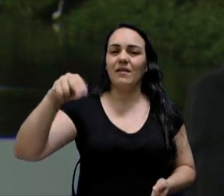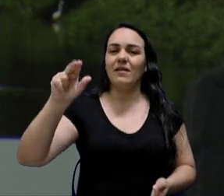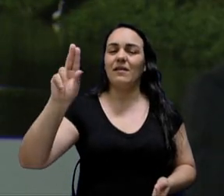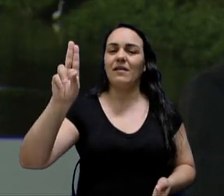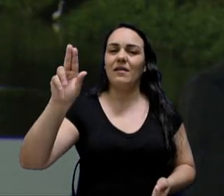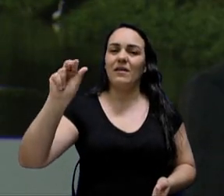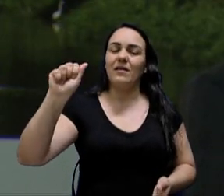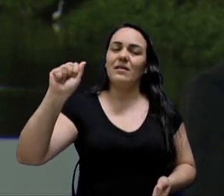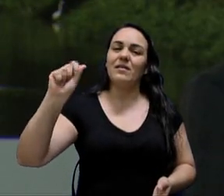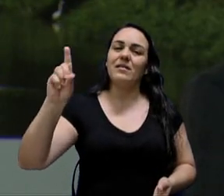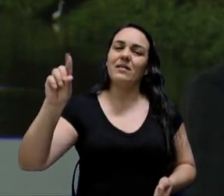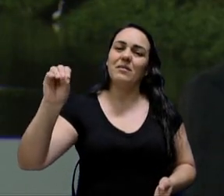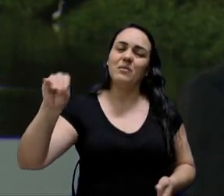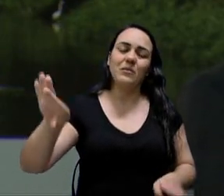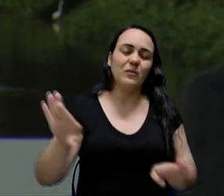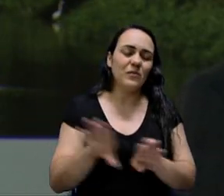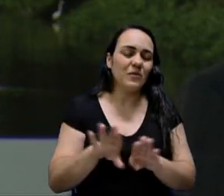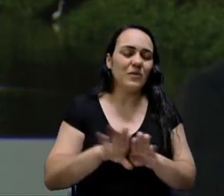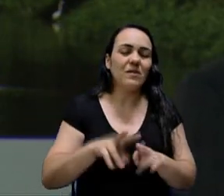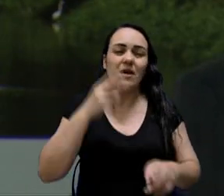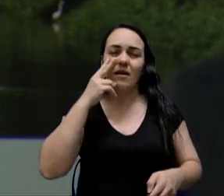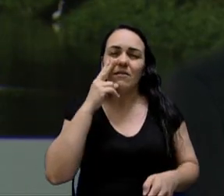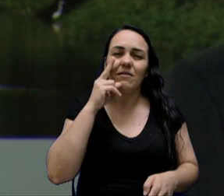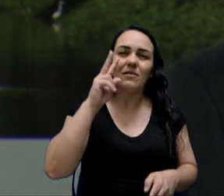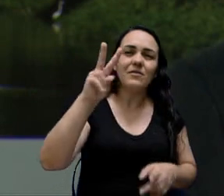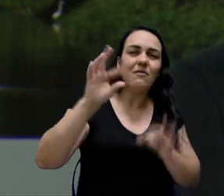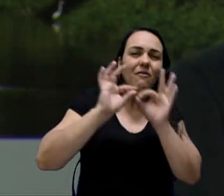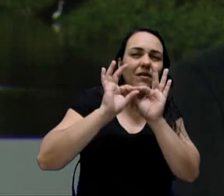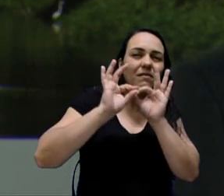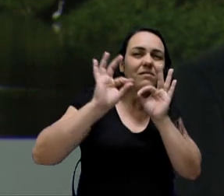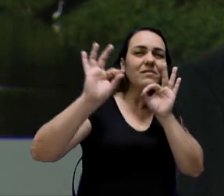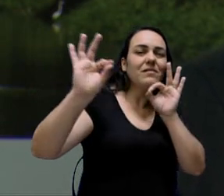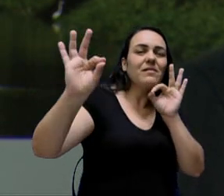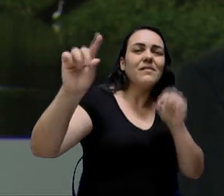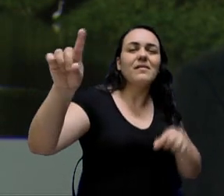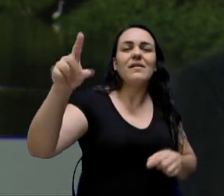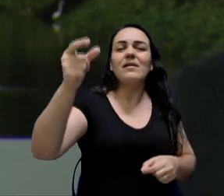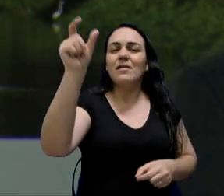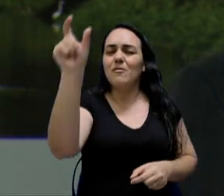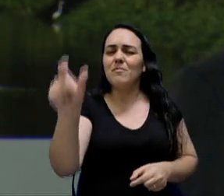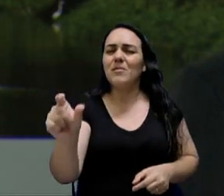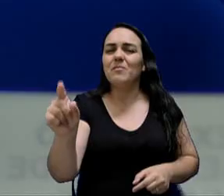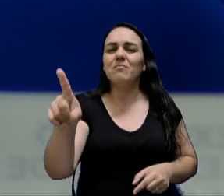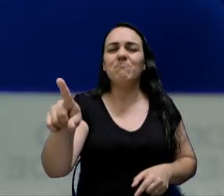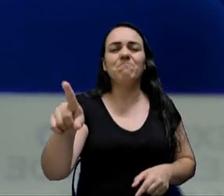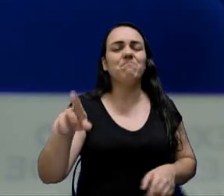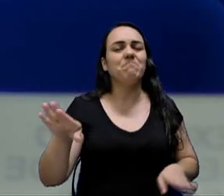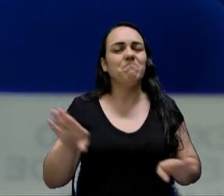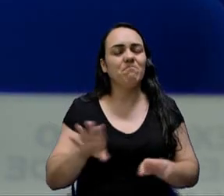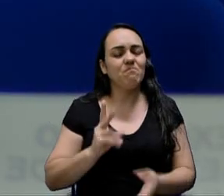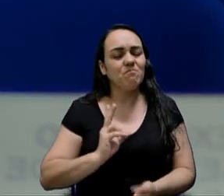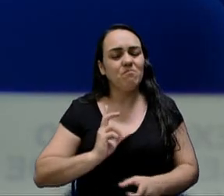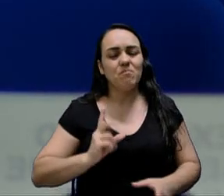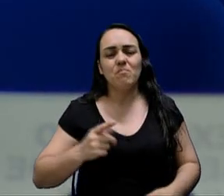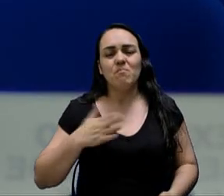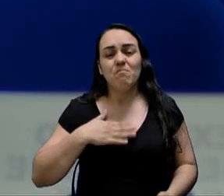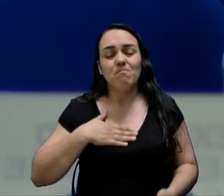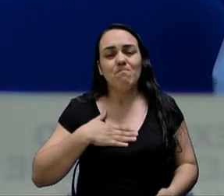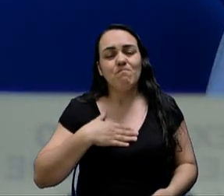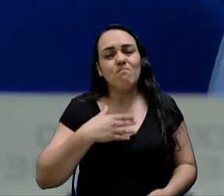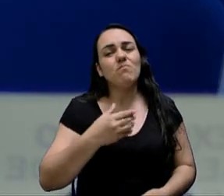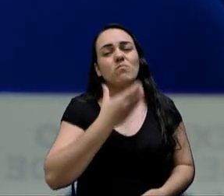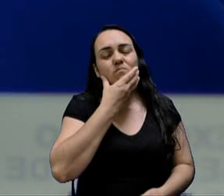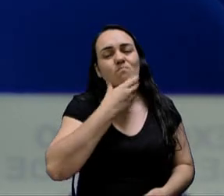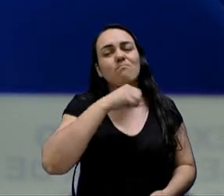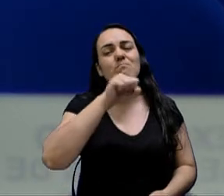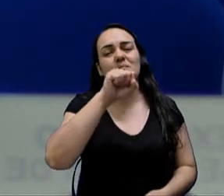mim. Tá? Me perdoem. Uma pessoa que eu tenho por referência desde que meu pai faleceu, uma das